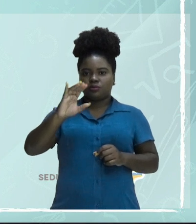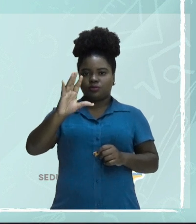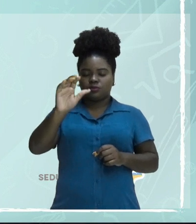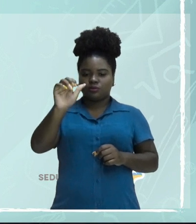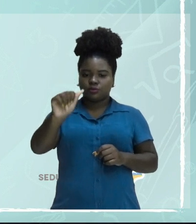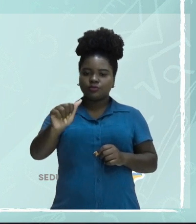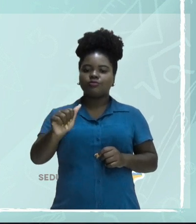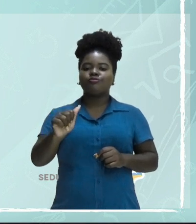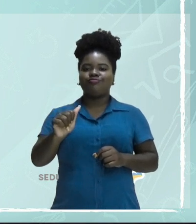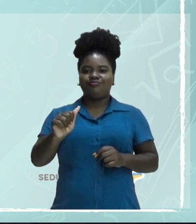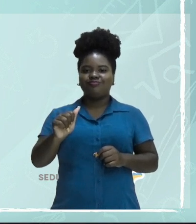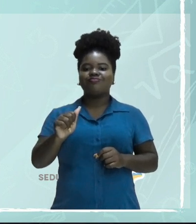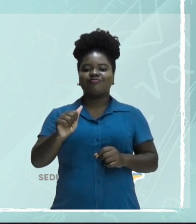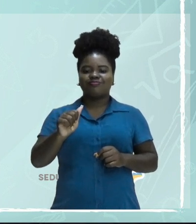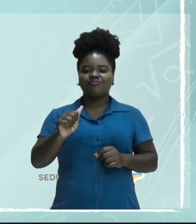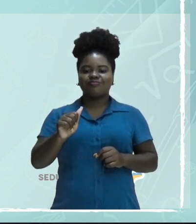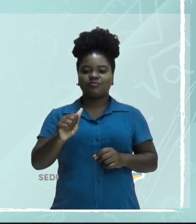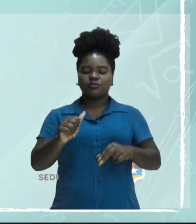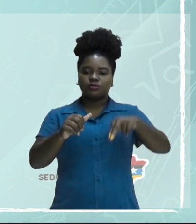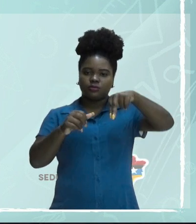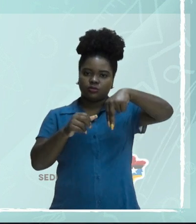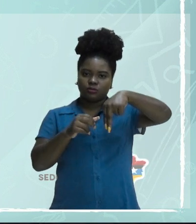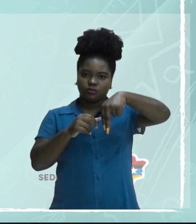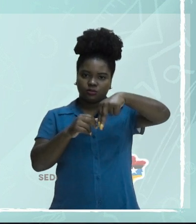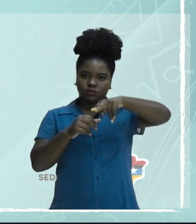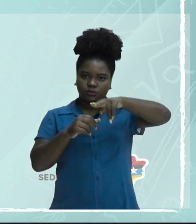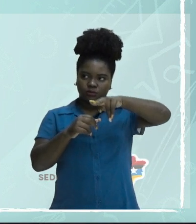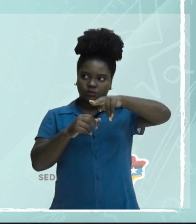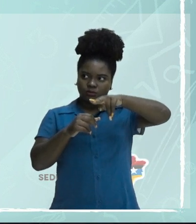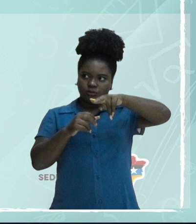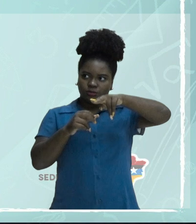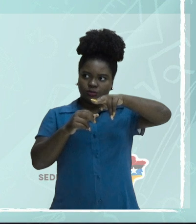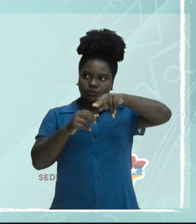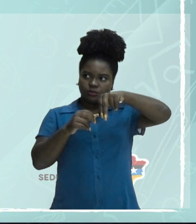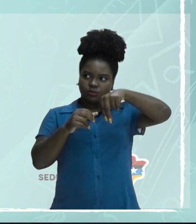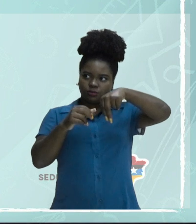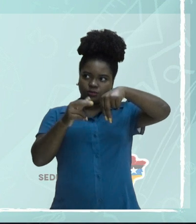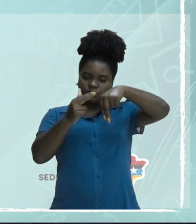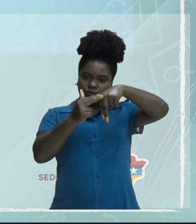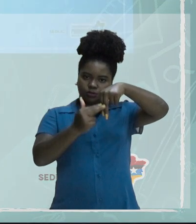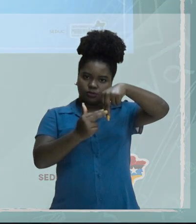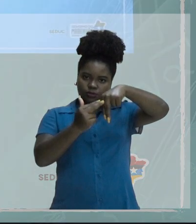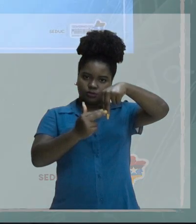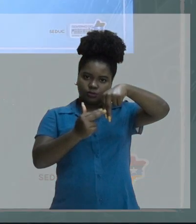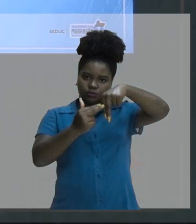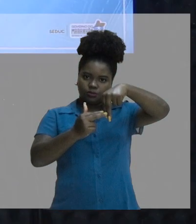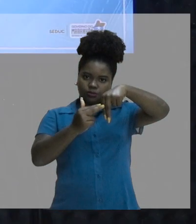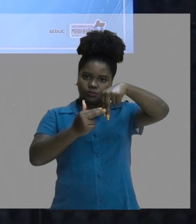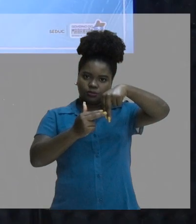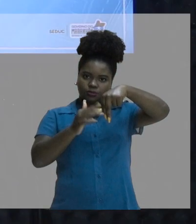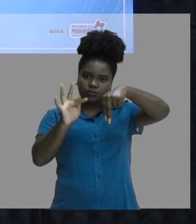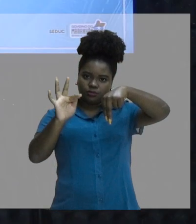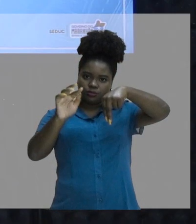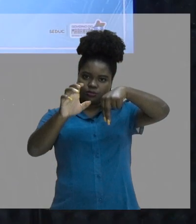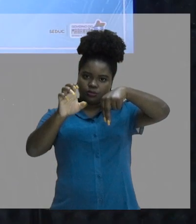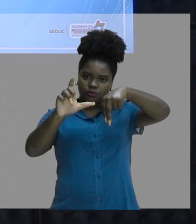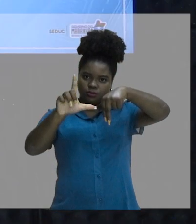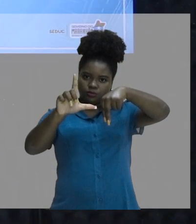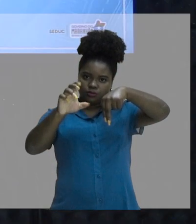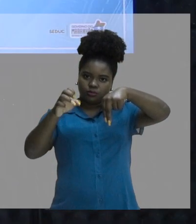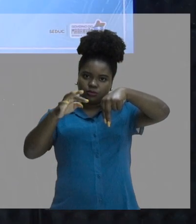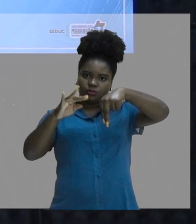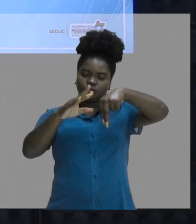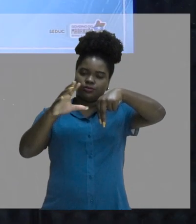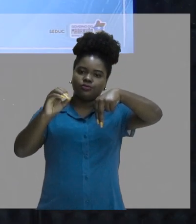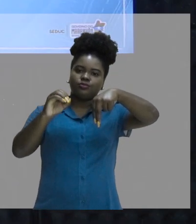contração. É nesse caso aqui, ó, quando ele está em relaxamento, digamos assim, quando ele faz uma flexão aqui do joelho. Quando ele